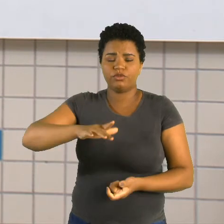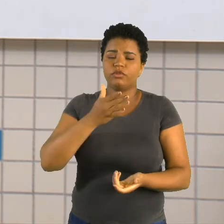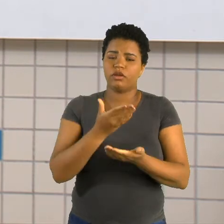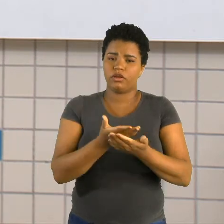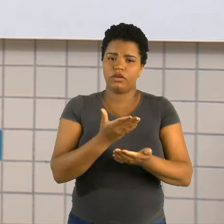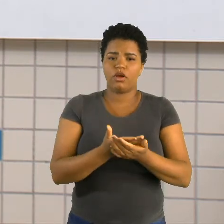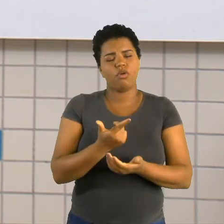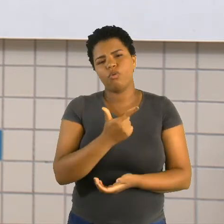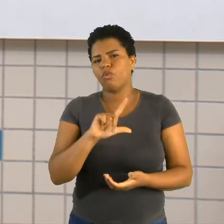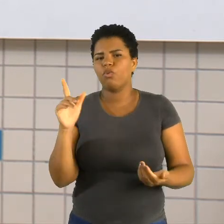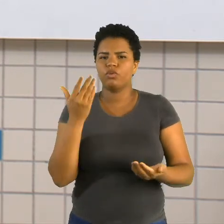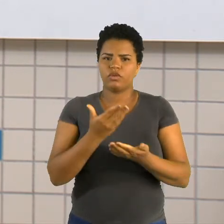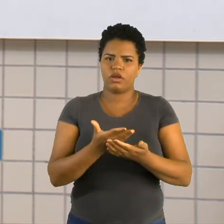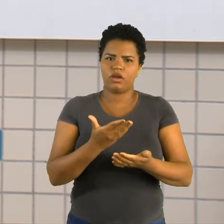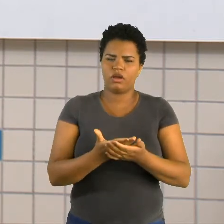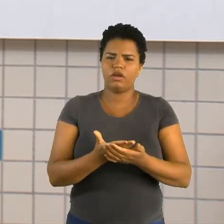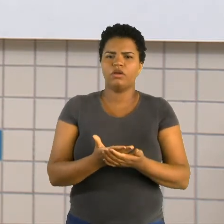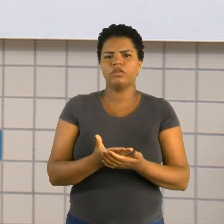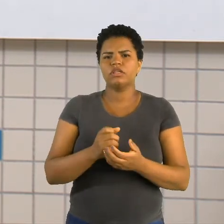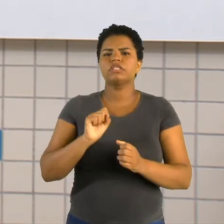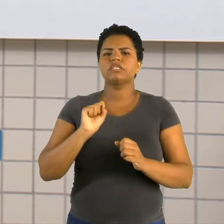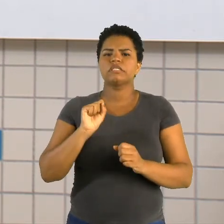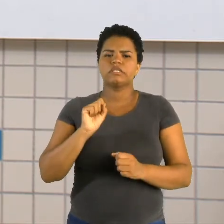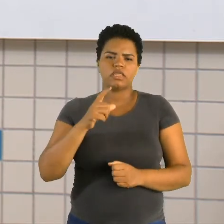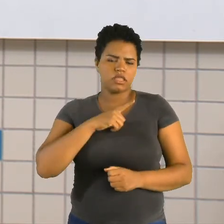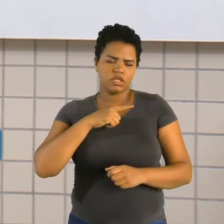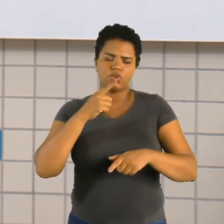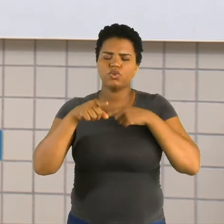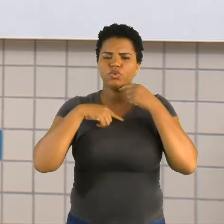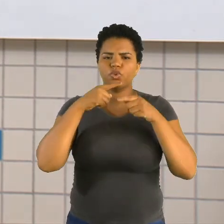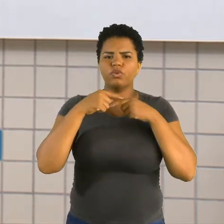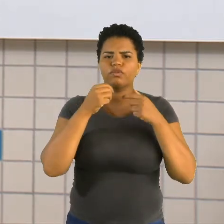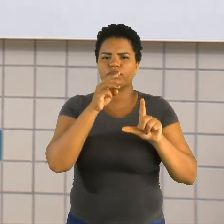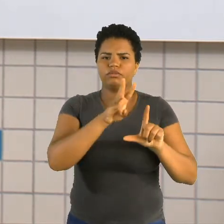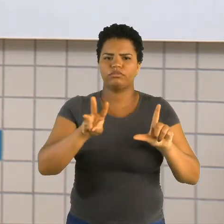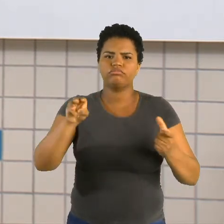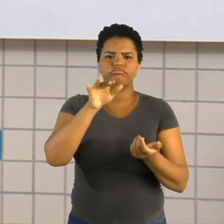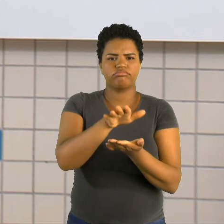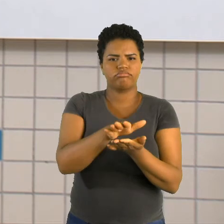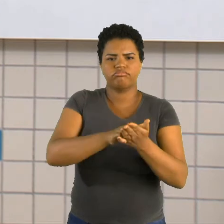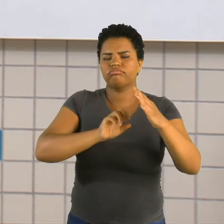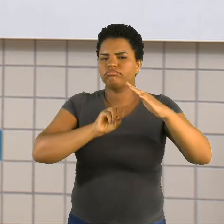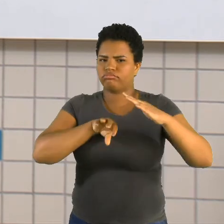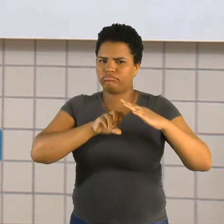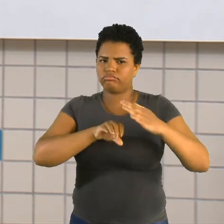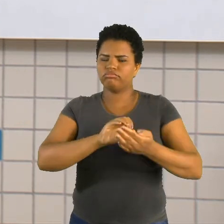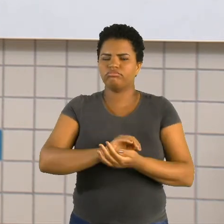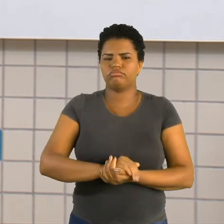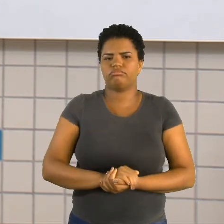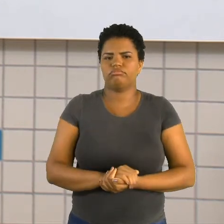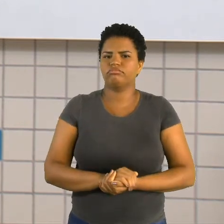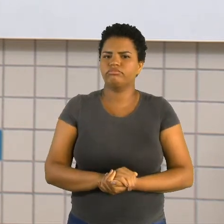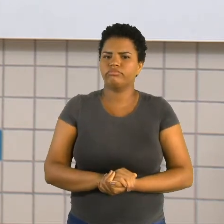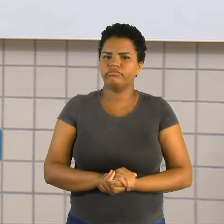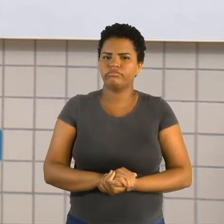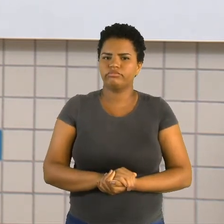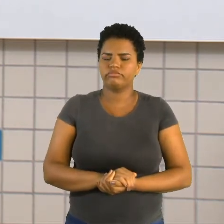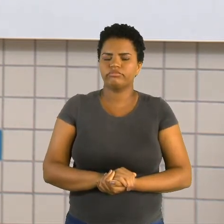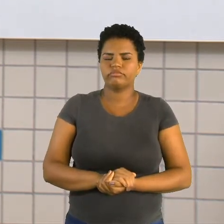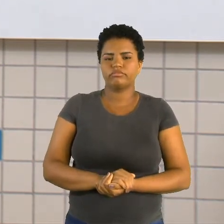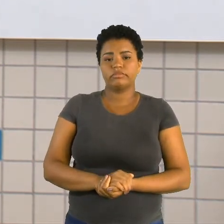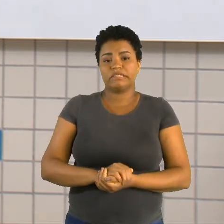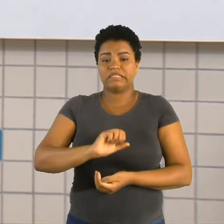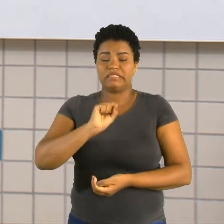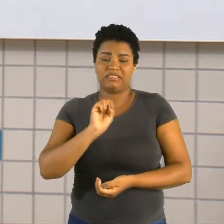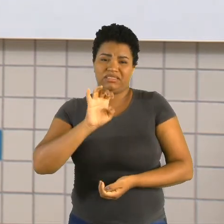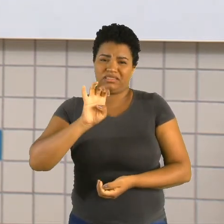você tiver dúvida no canal pela plataforma Palmas Home School. E caso